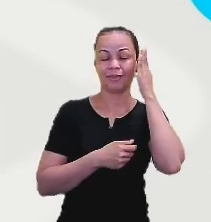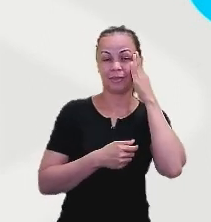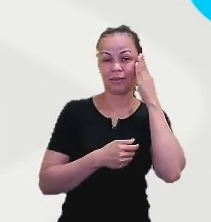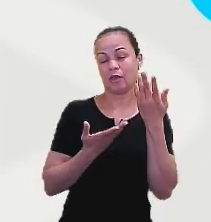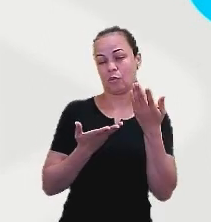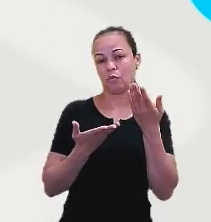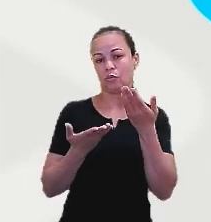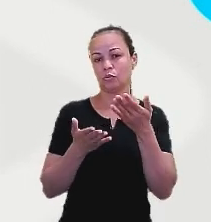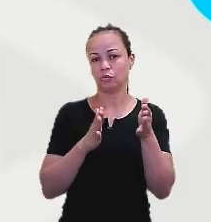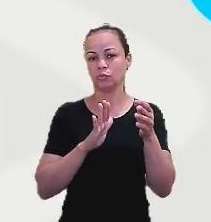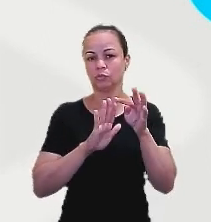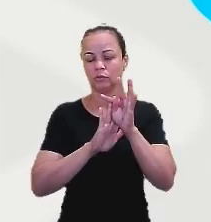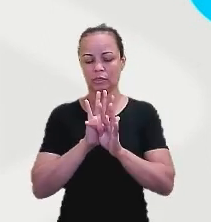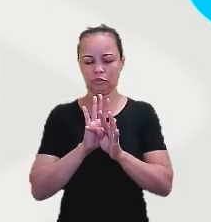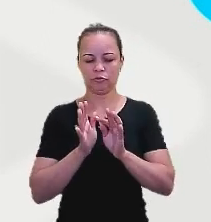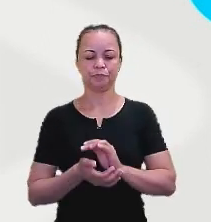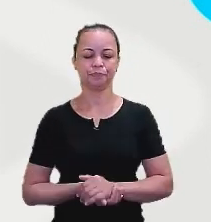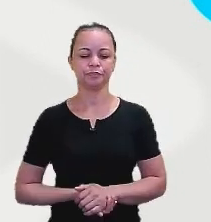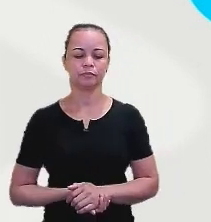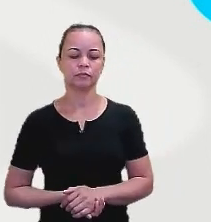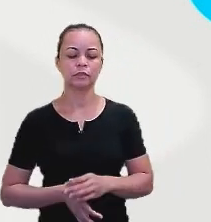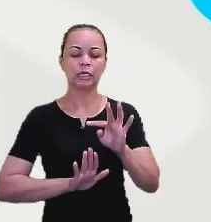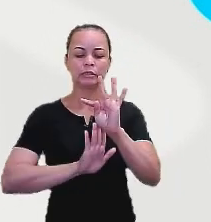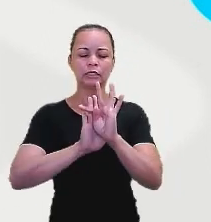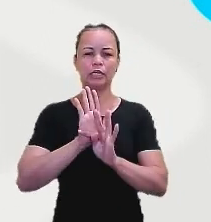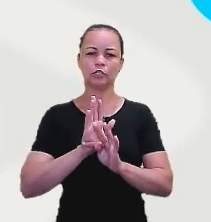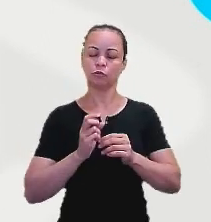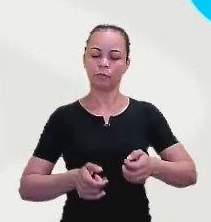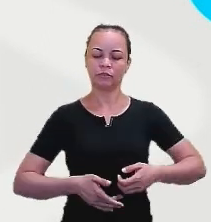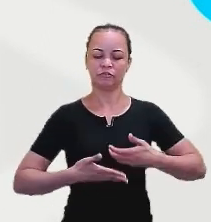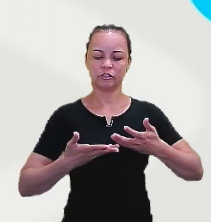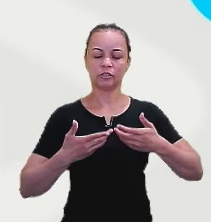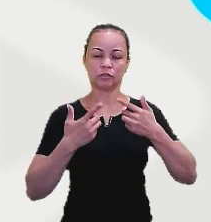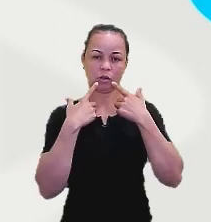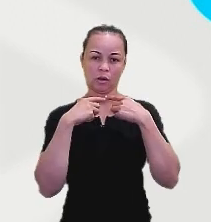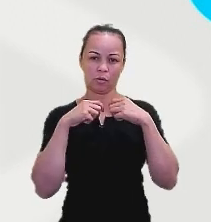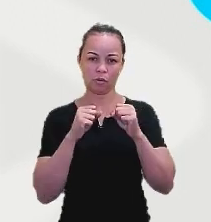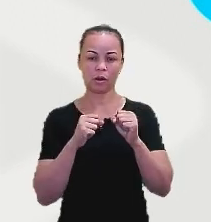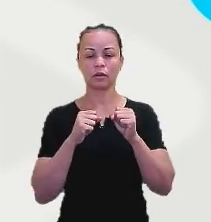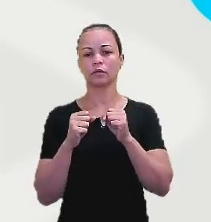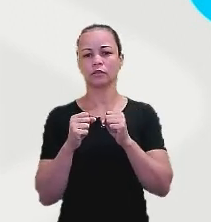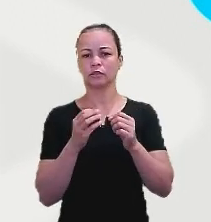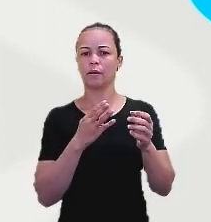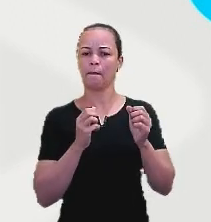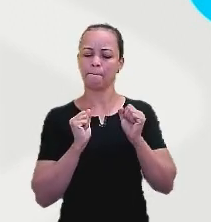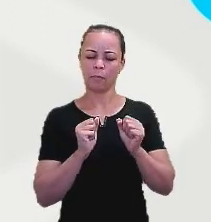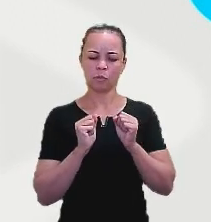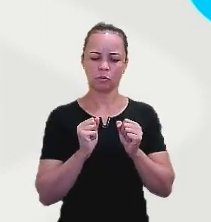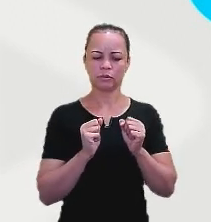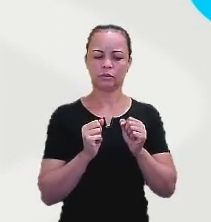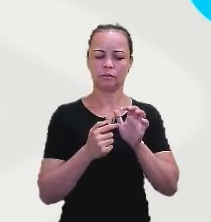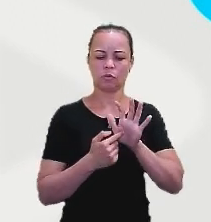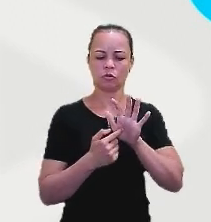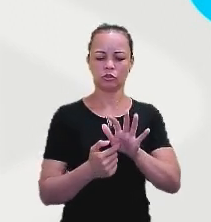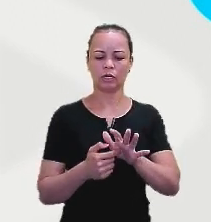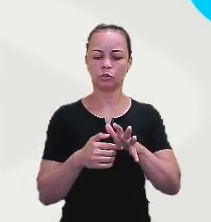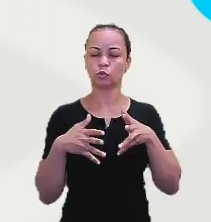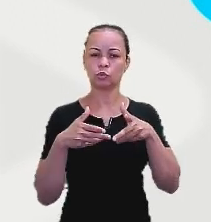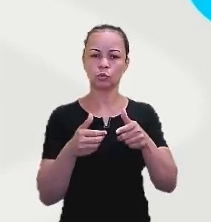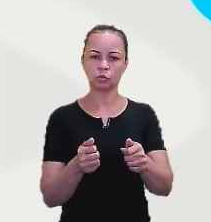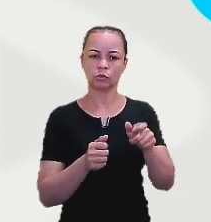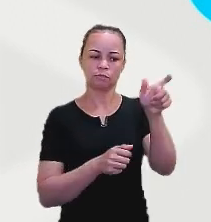é um texto? Um texto é uma manifestação da linguagem. Pode ser definido como tudo aquilo que é dito por